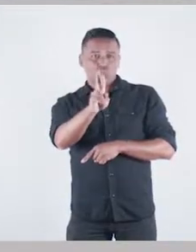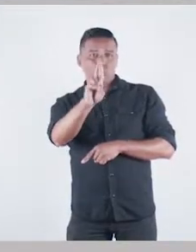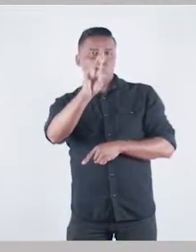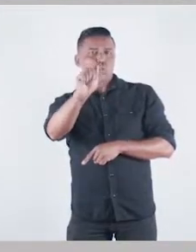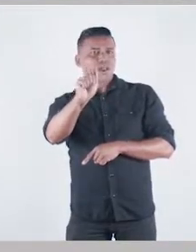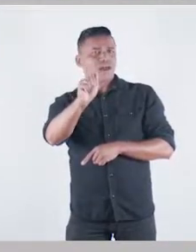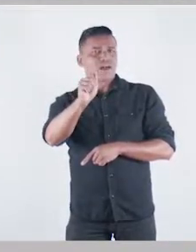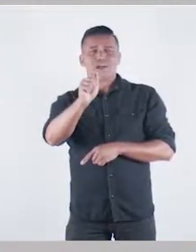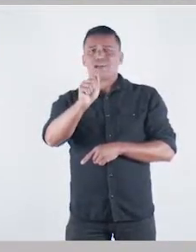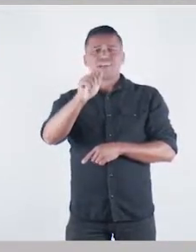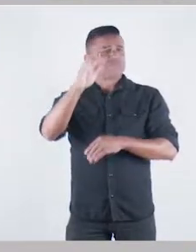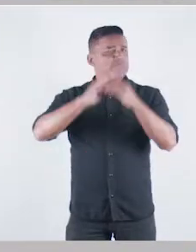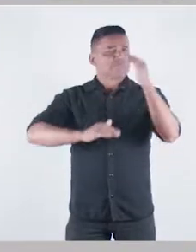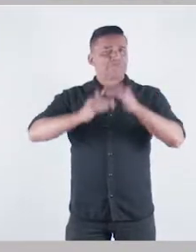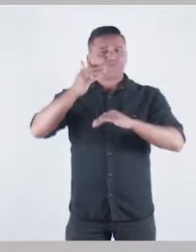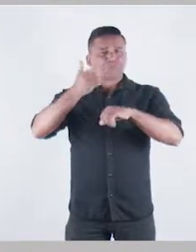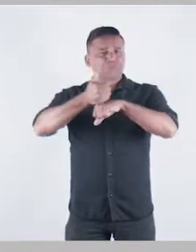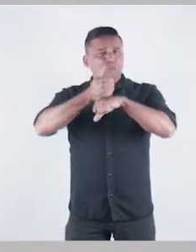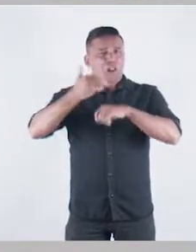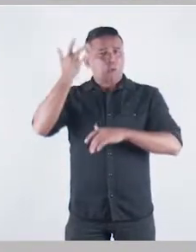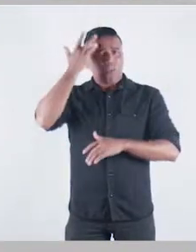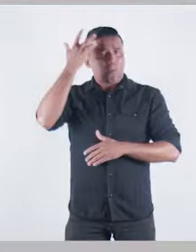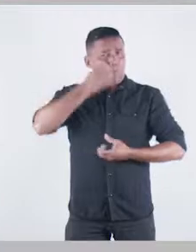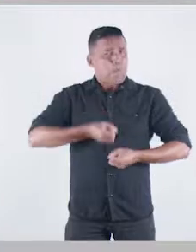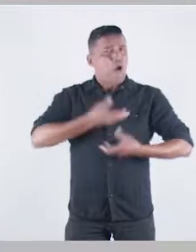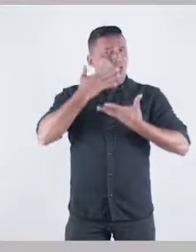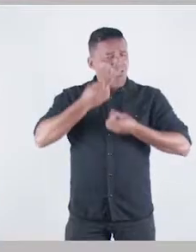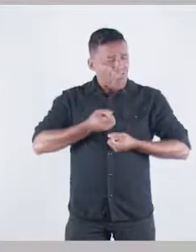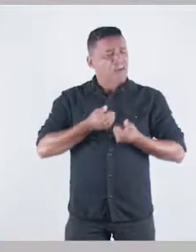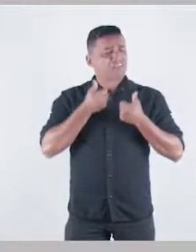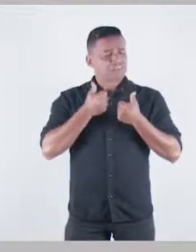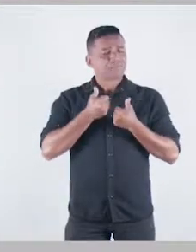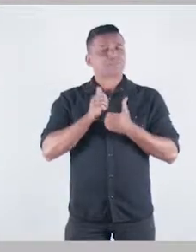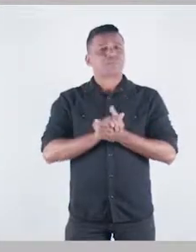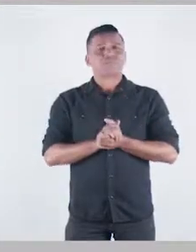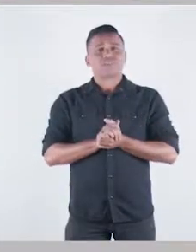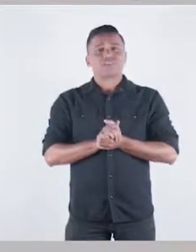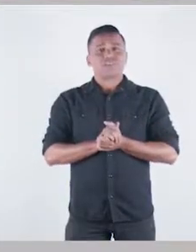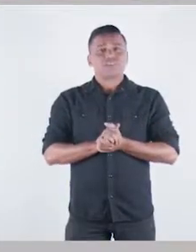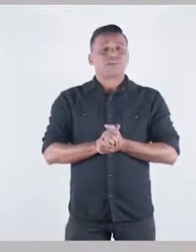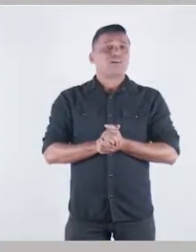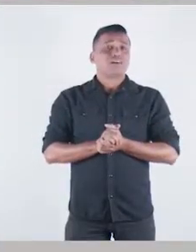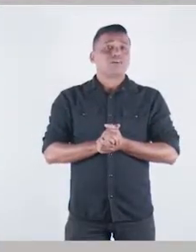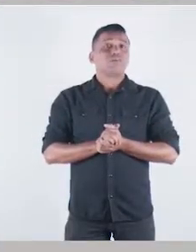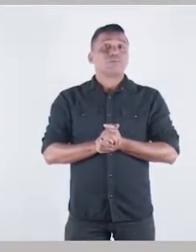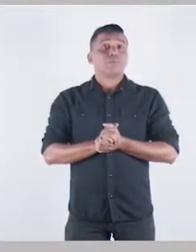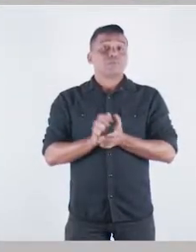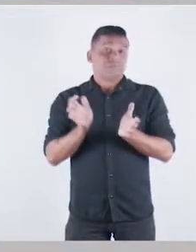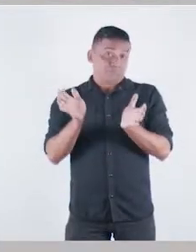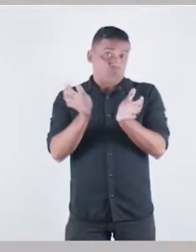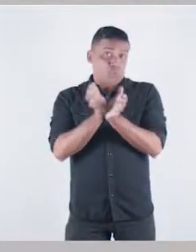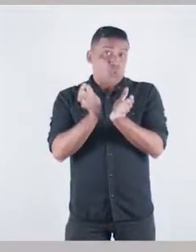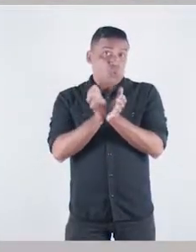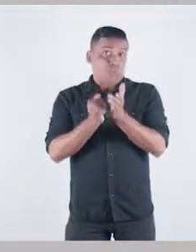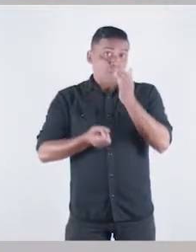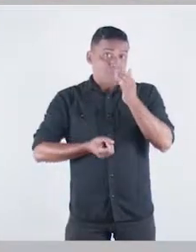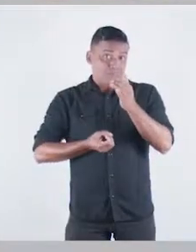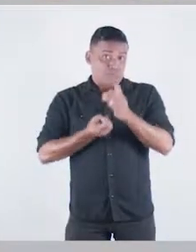né? Então, nós fizemos o primeiro, segundo e terceiro encontro de poetas ficcionistas negros.